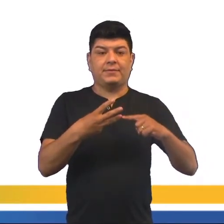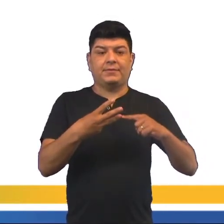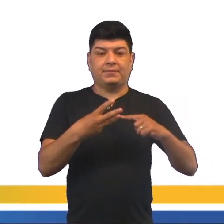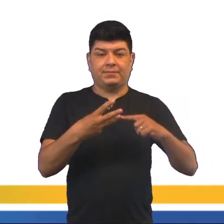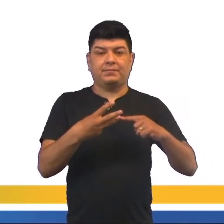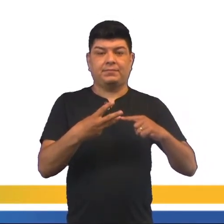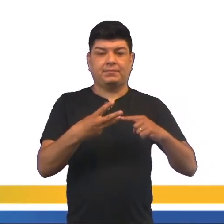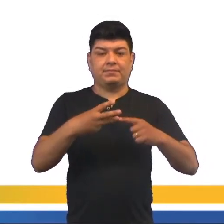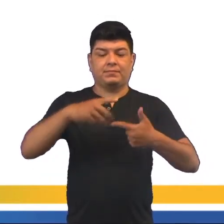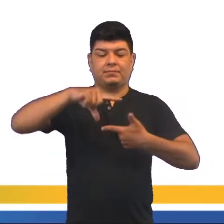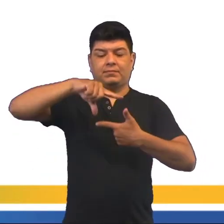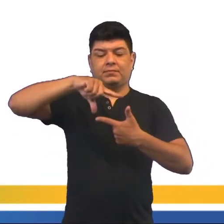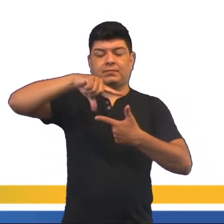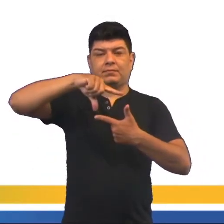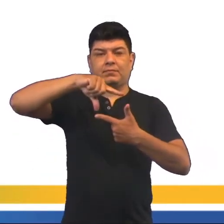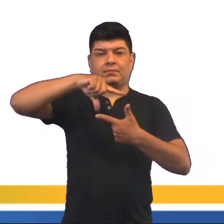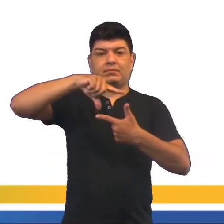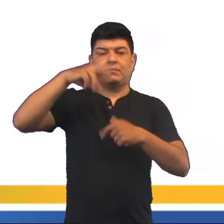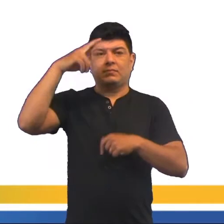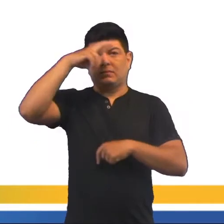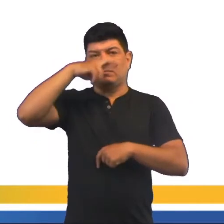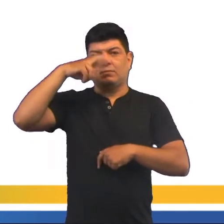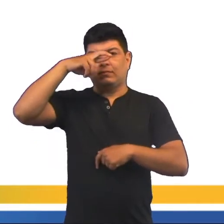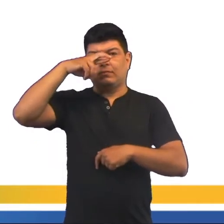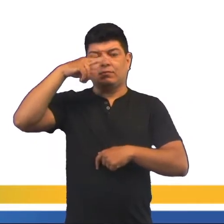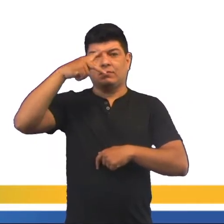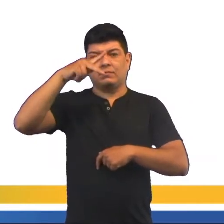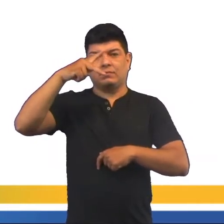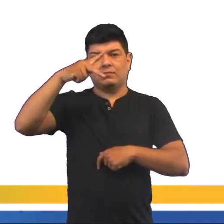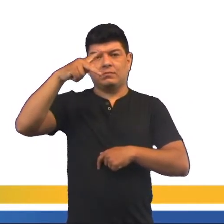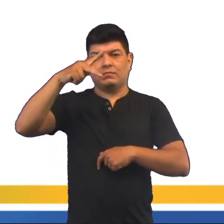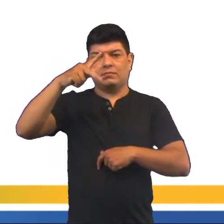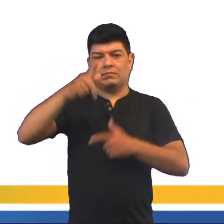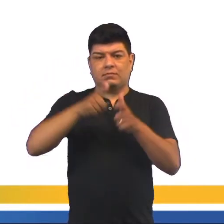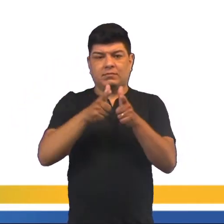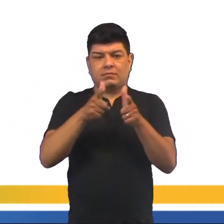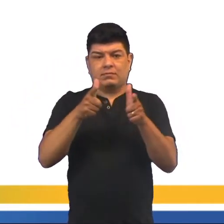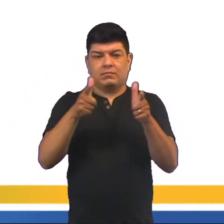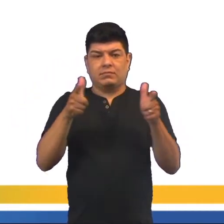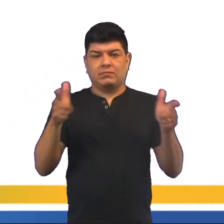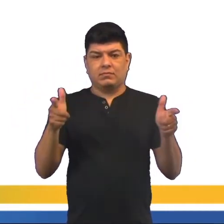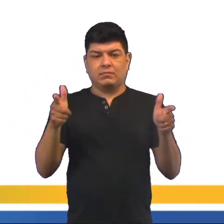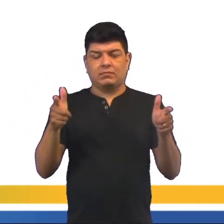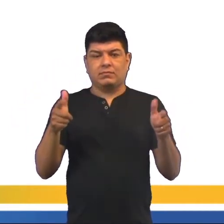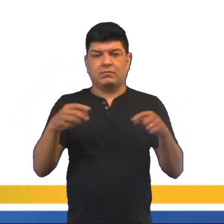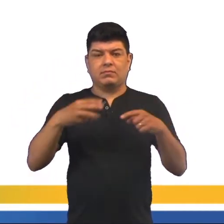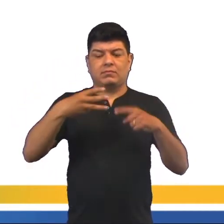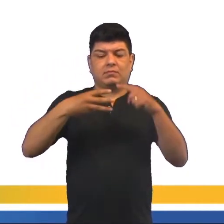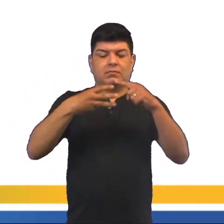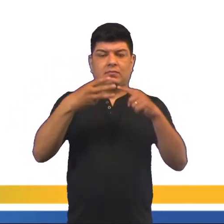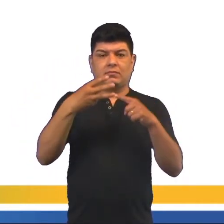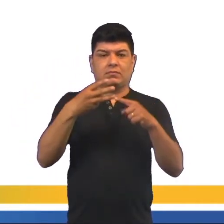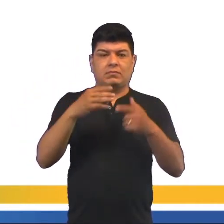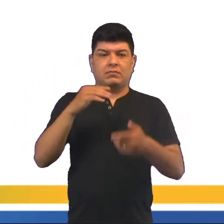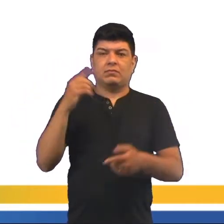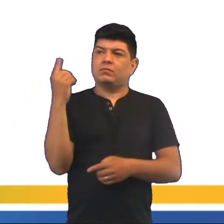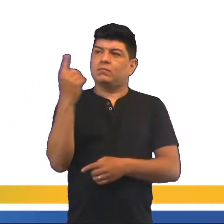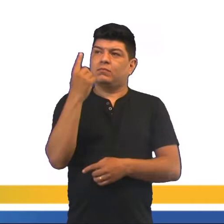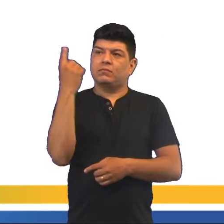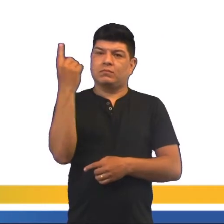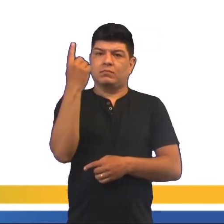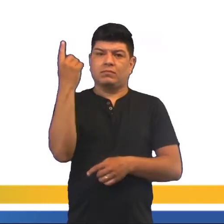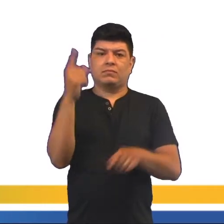três quadrinhos, observaram, na sua largura e 3 quadrinhos na sua